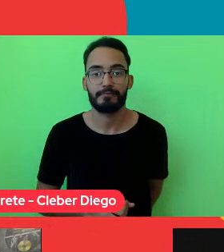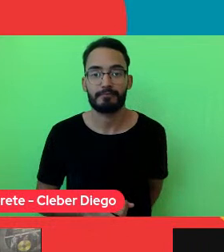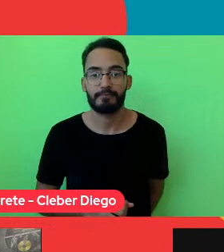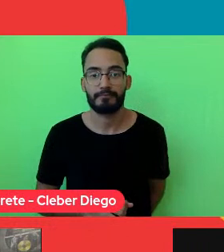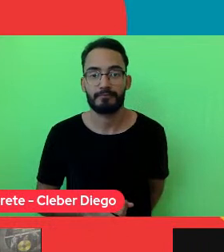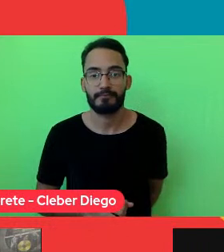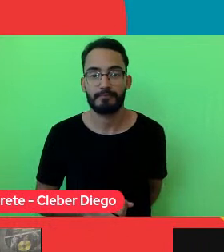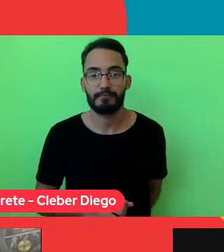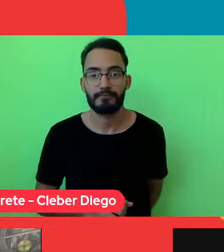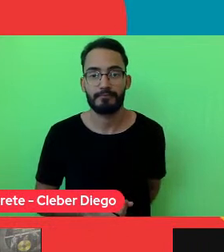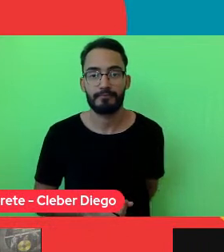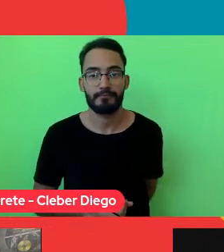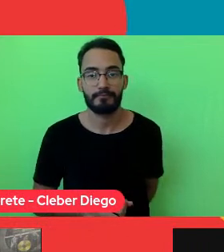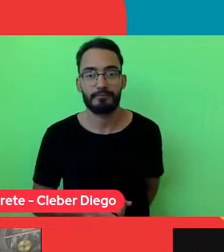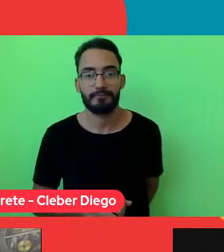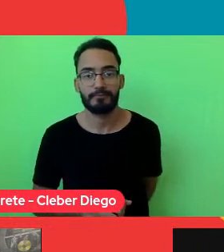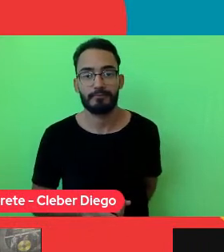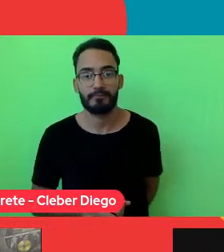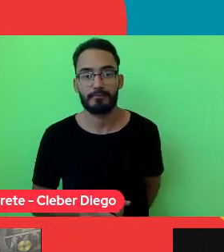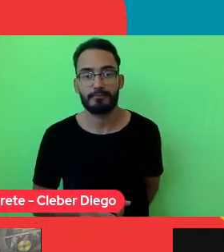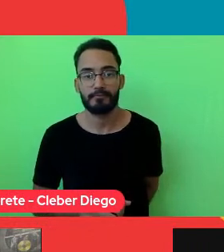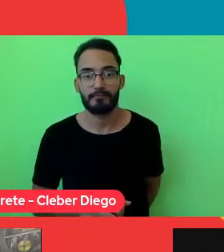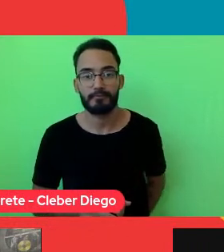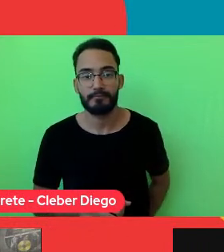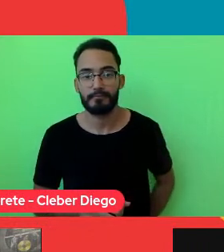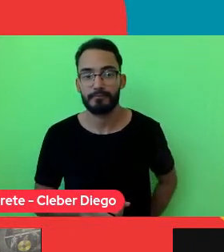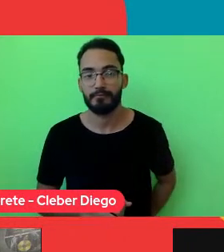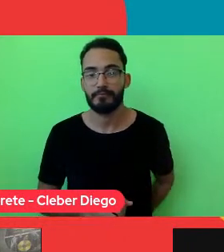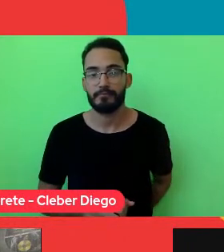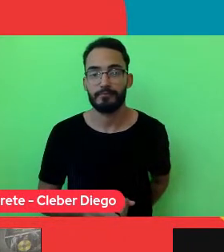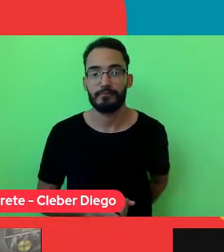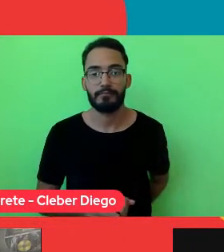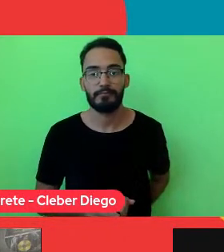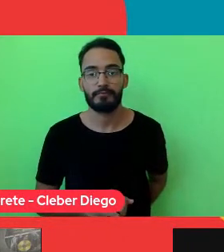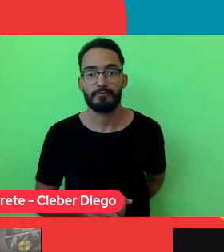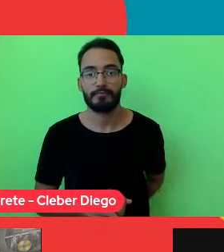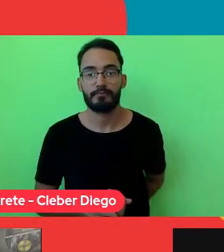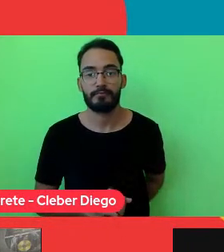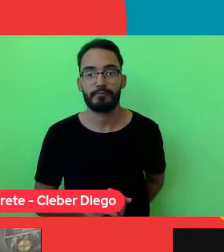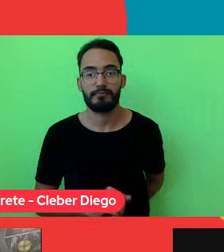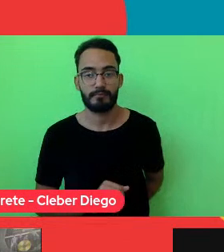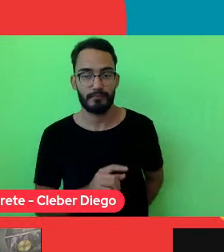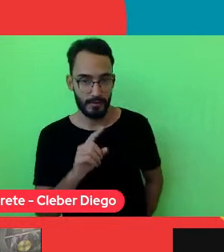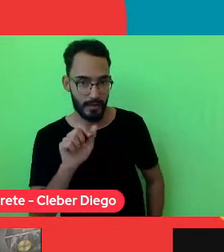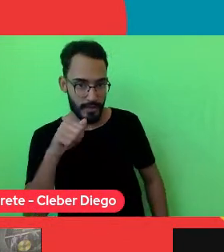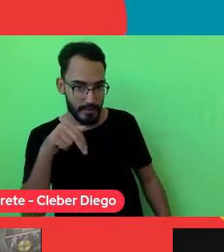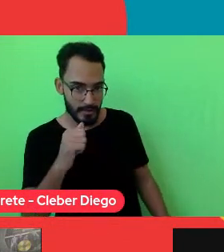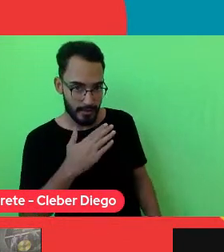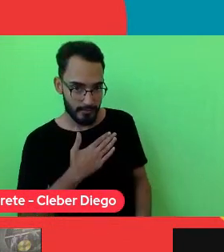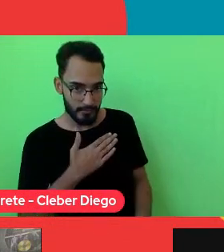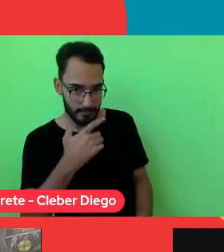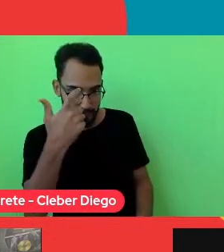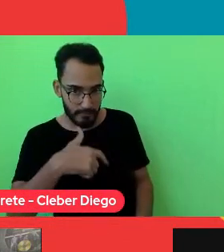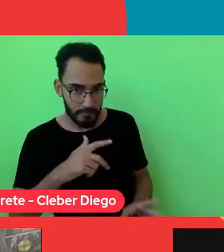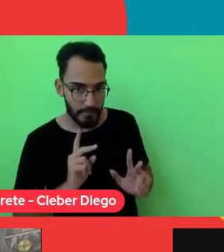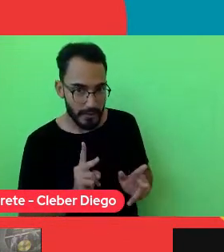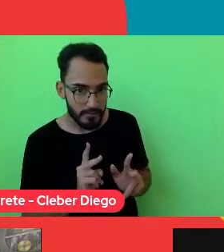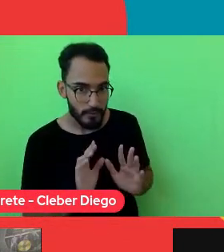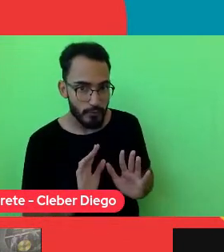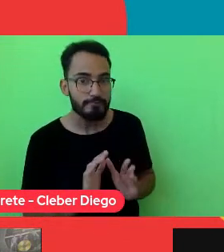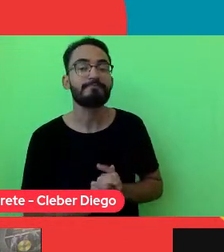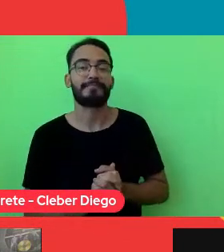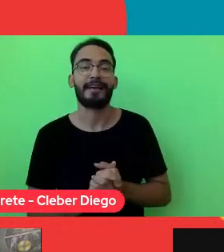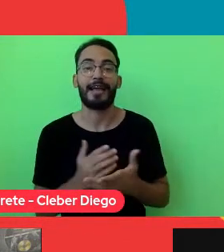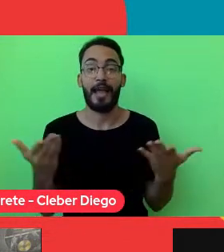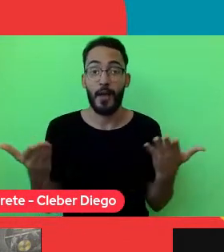Você diz hoje em dia, Val? Oi, desculpa. Sou eu? Isso. Hoje a